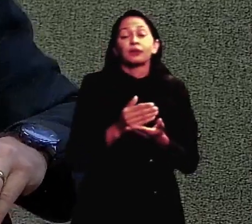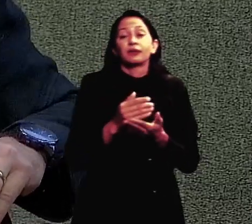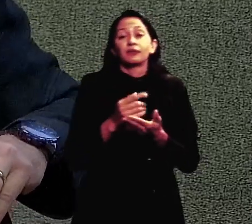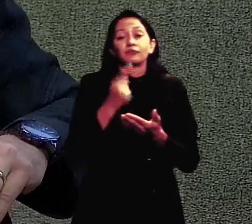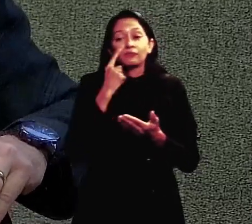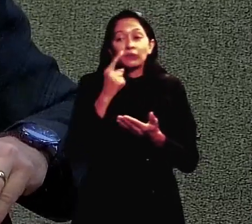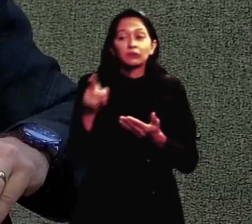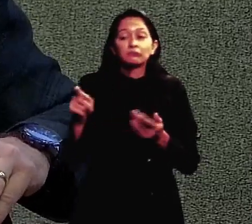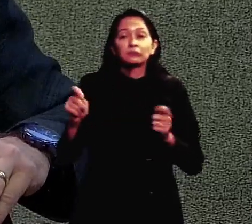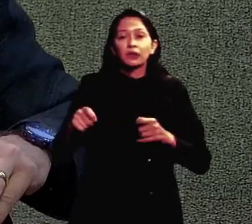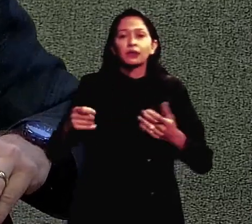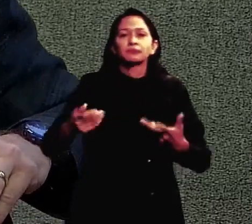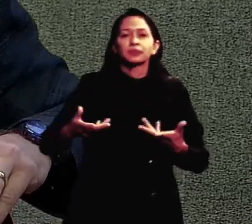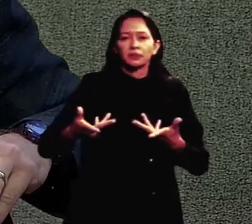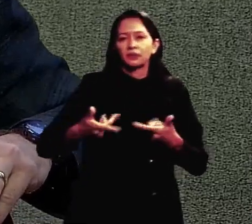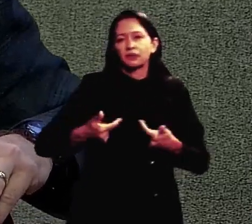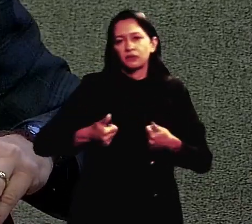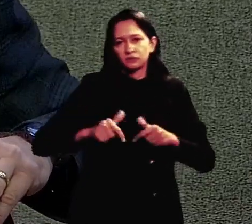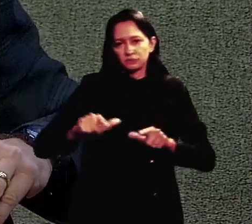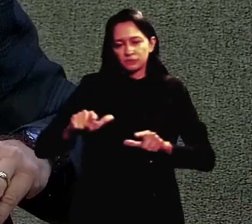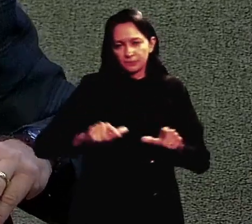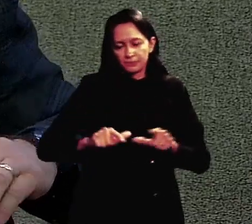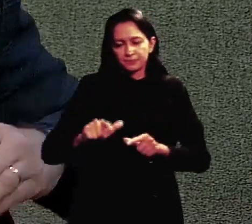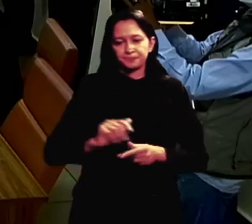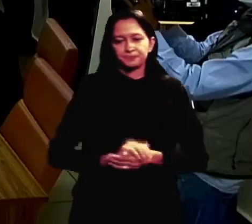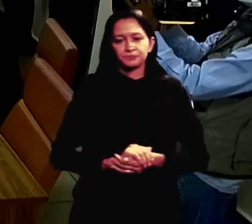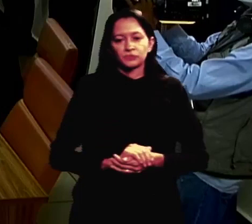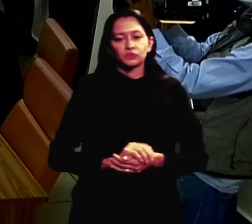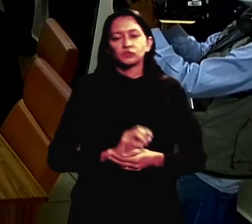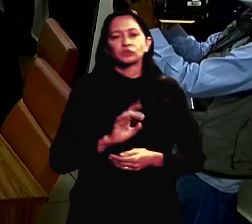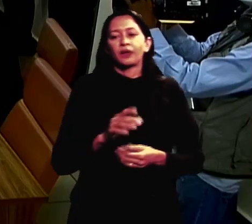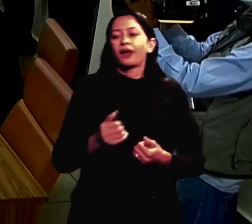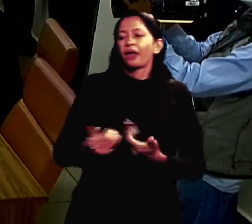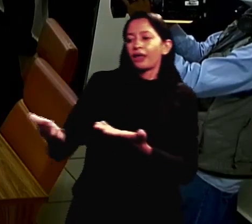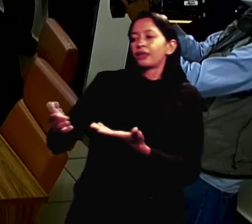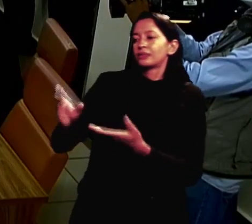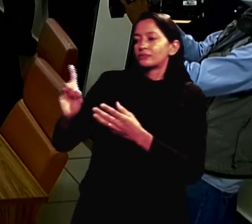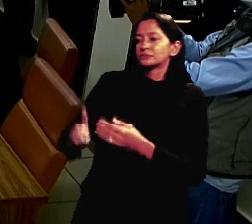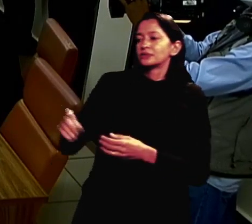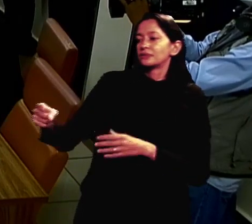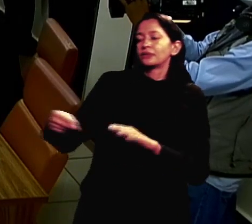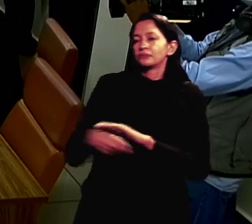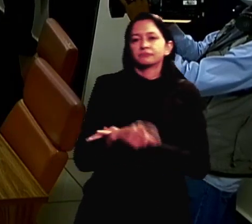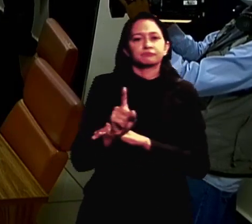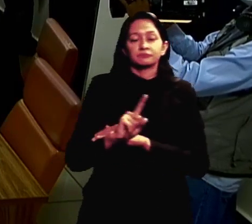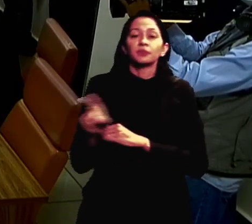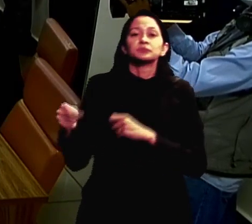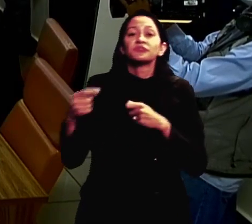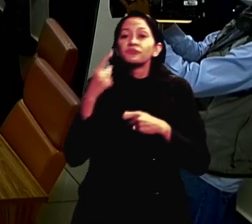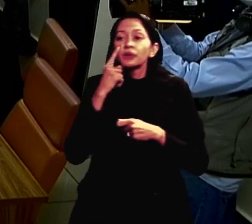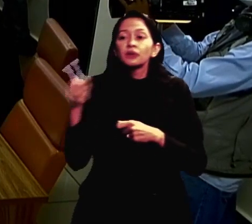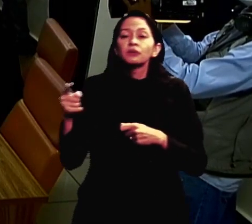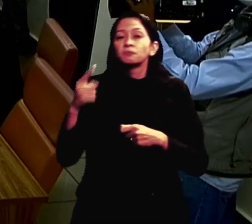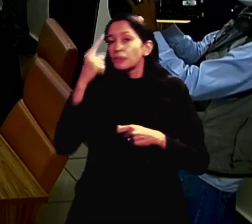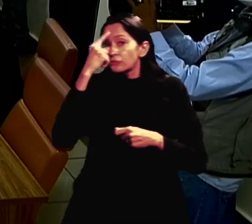da capacidade de cada um também para exercer as mesmas funções. Não é só dar o cargo para a pessoa com deficiência, ele tem que ter